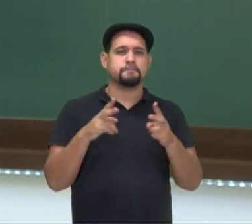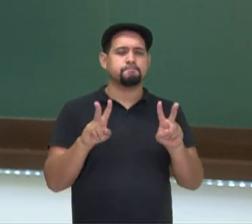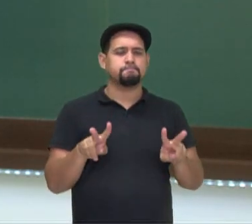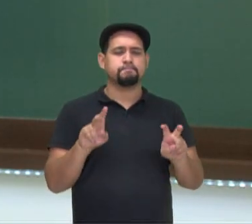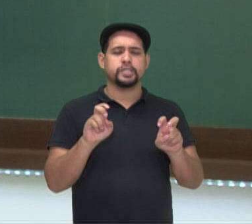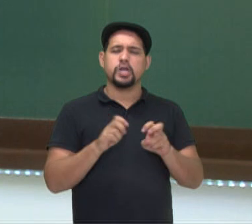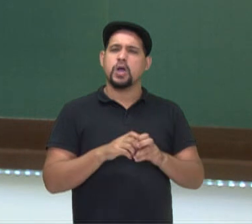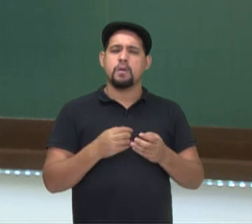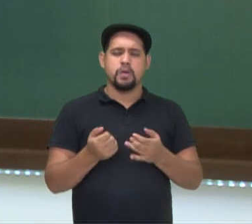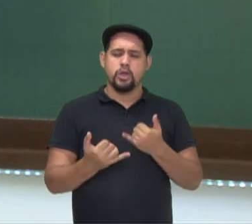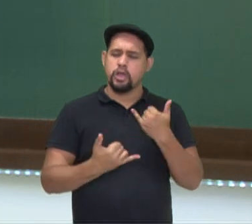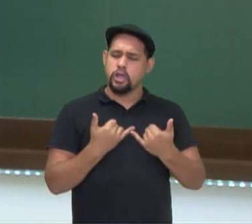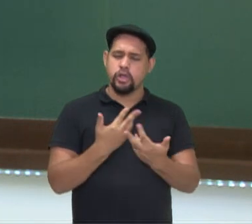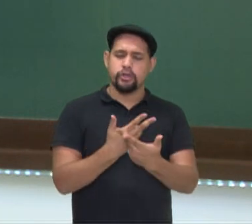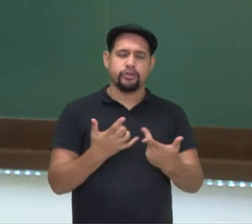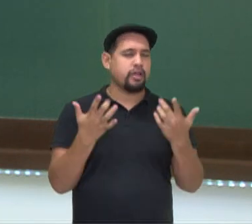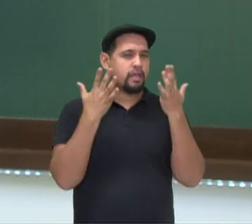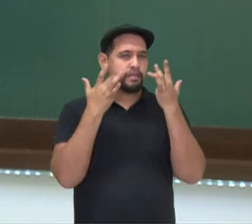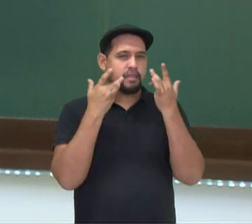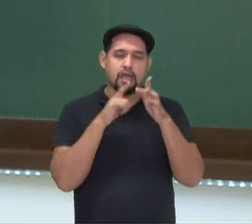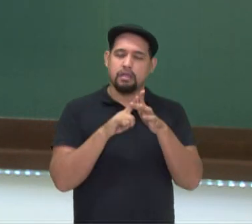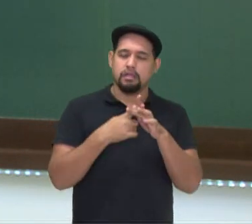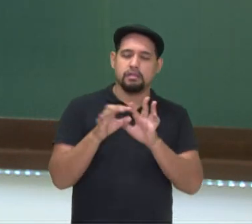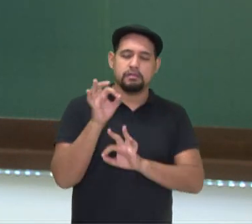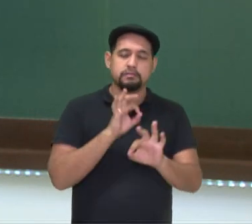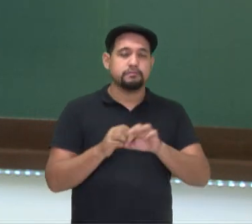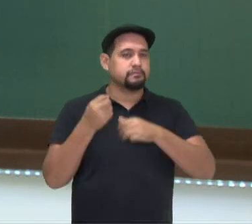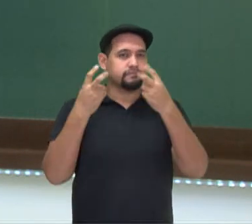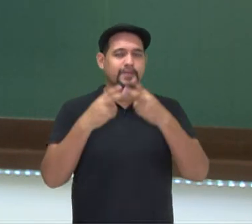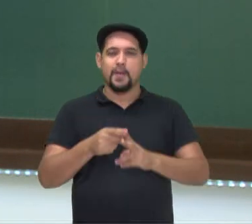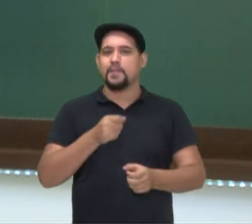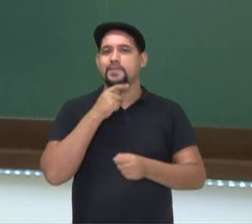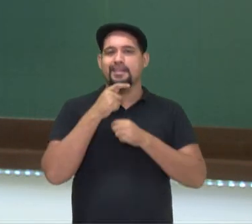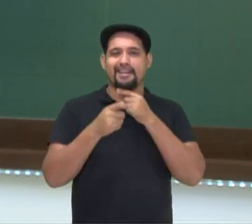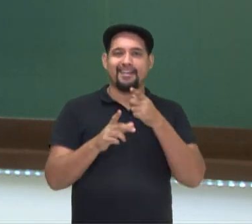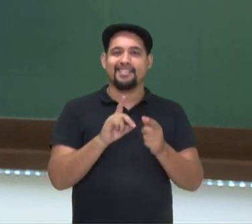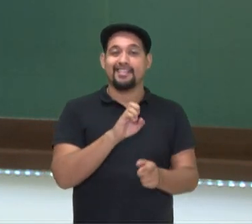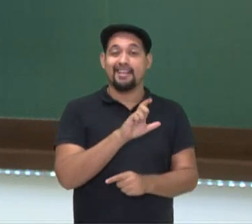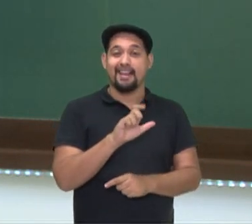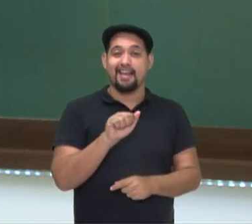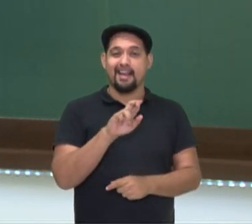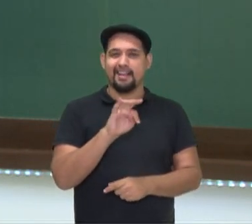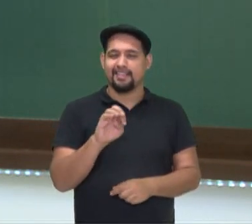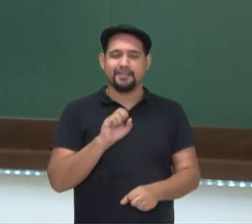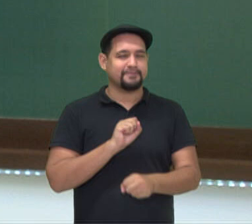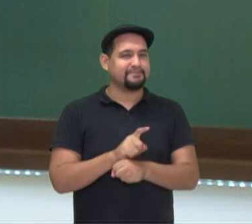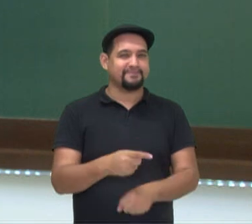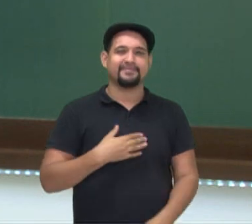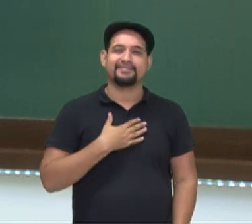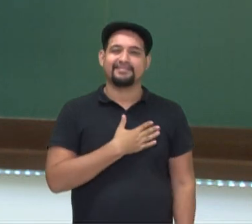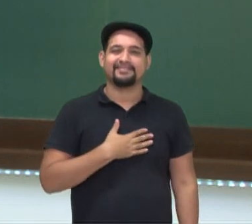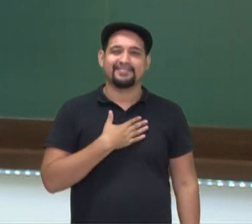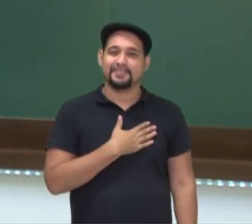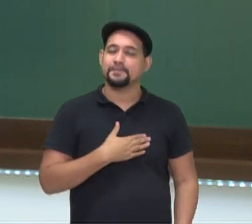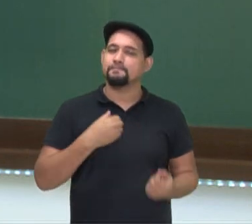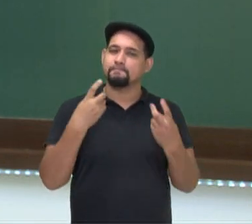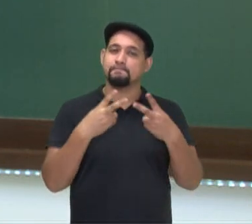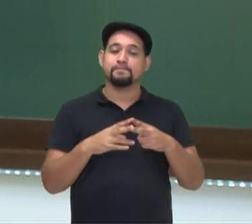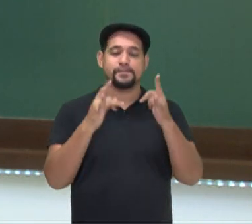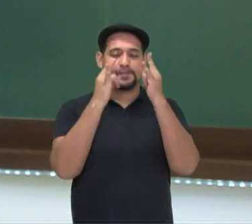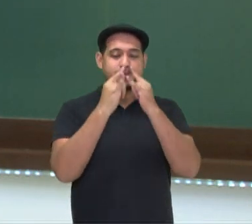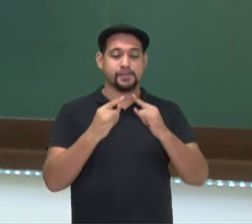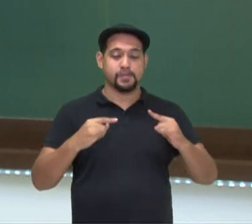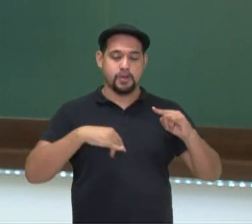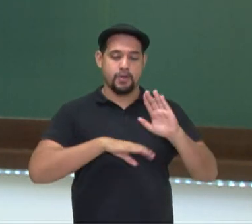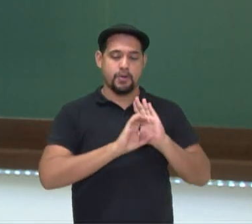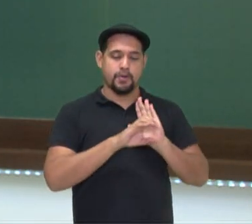também jogos teatrais, sobre a improvisação, falamos de Comédia dell'arte. e espero que vocês tenham gostado, falando sobre o circo